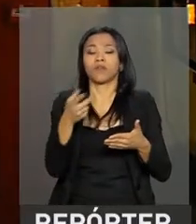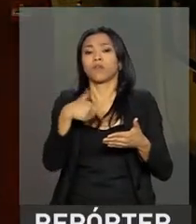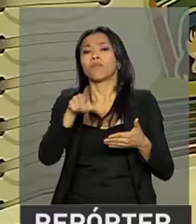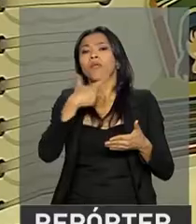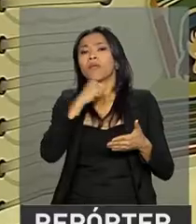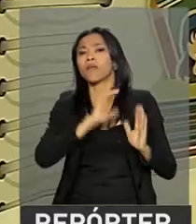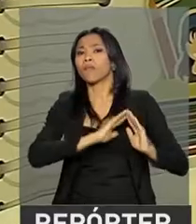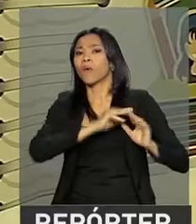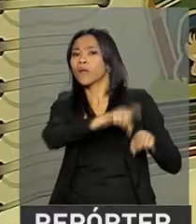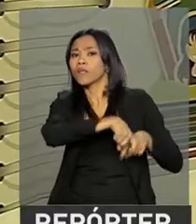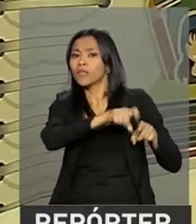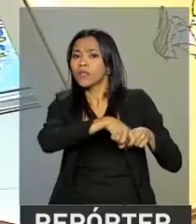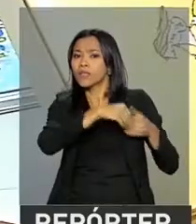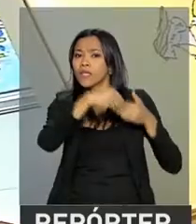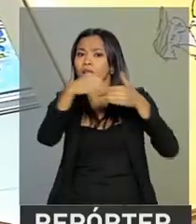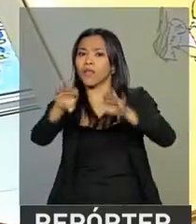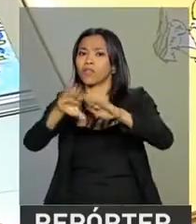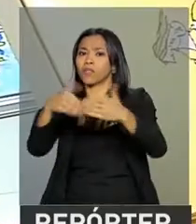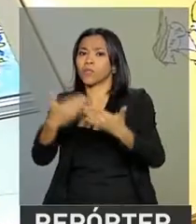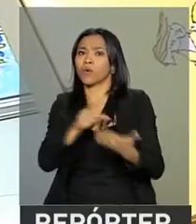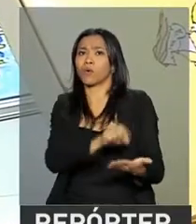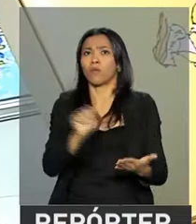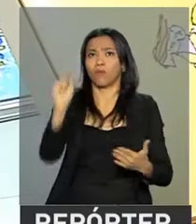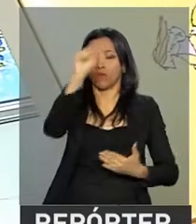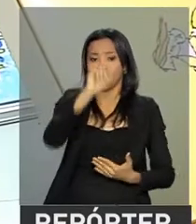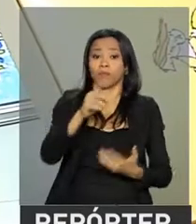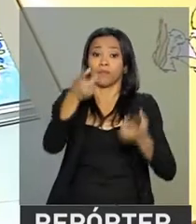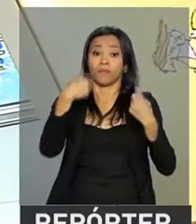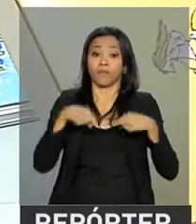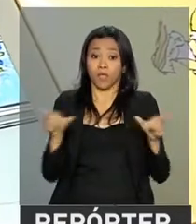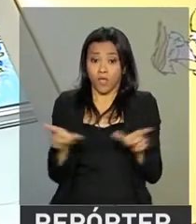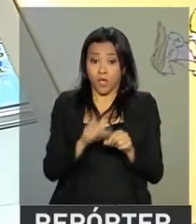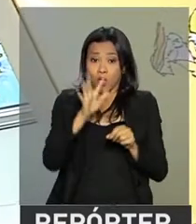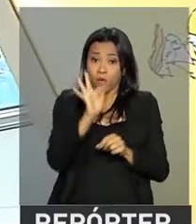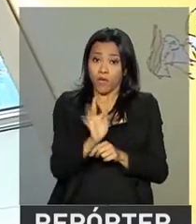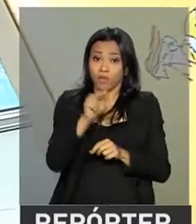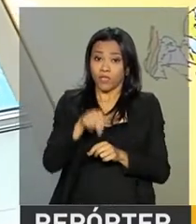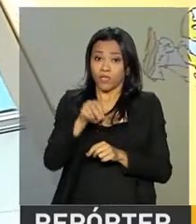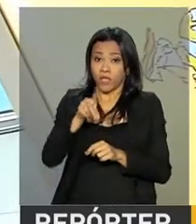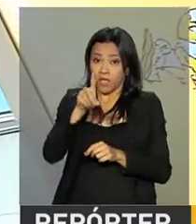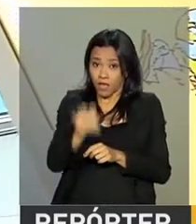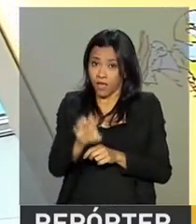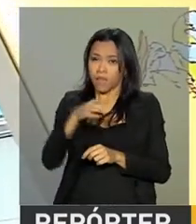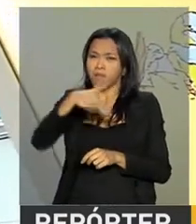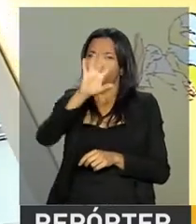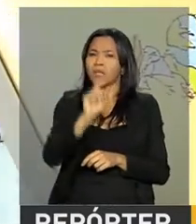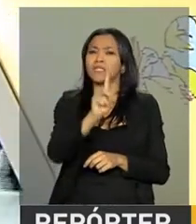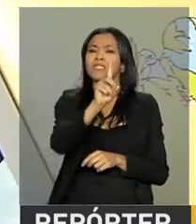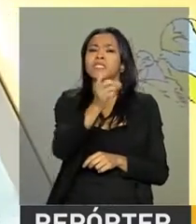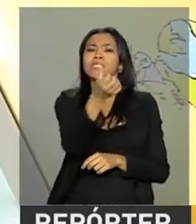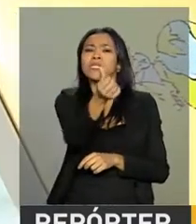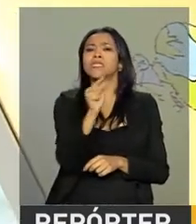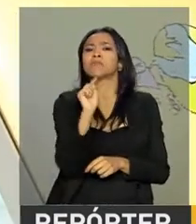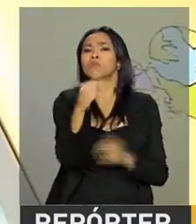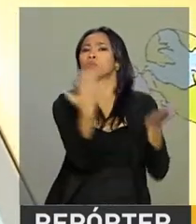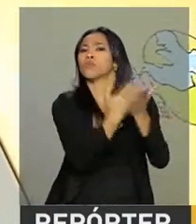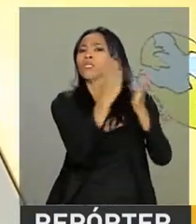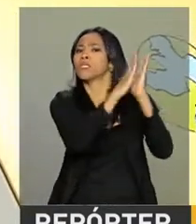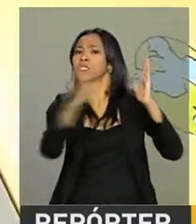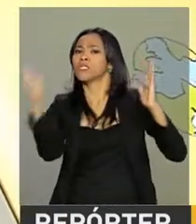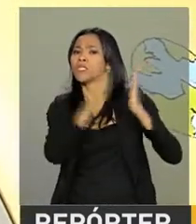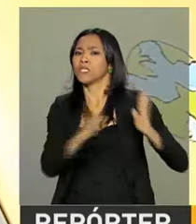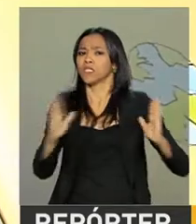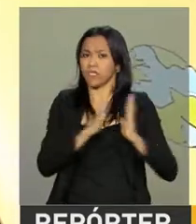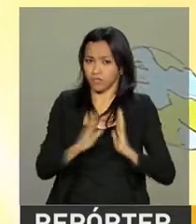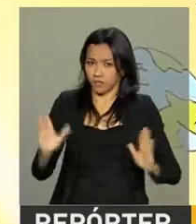áreas rurais de todo o país. O FNDE trouxe aqui para a Bienal mais de 6 mil obras, que fazem parte do Programa Nacional